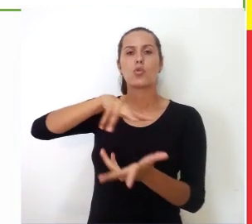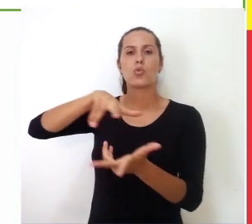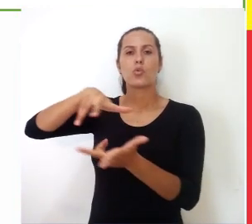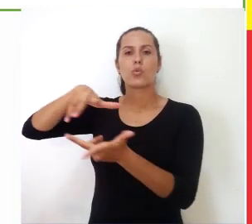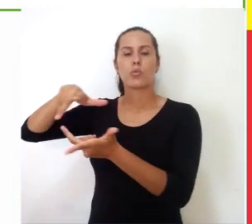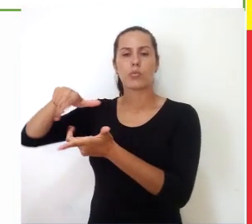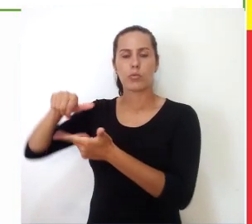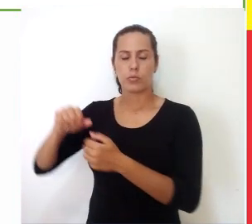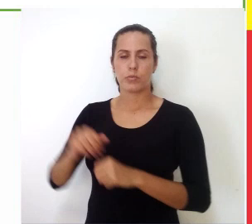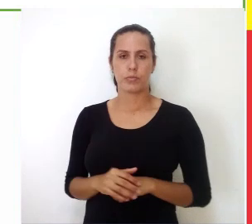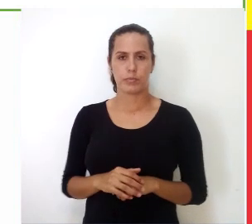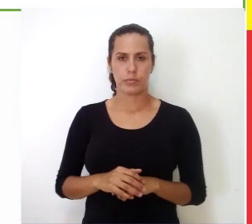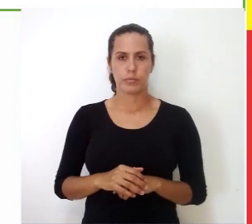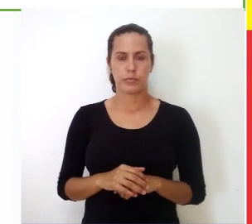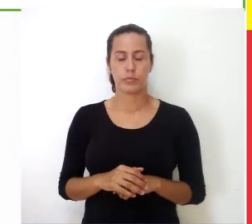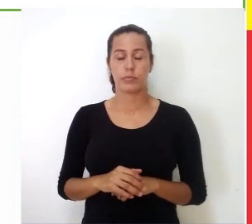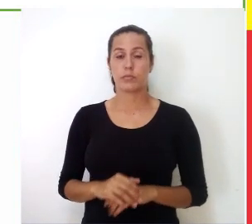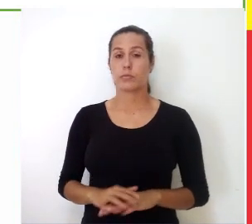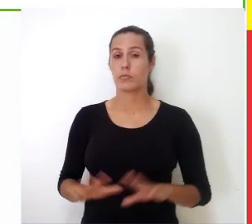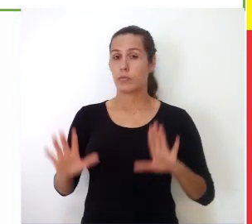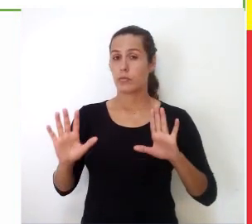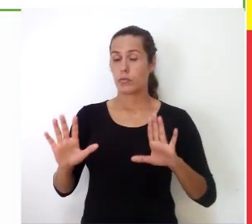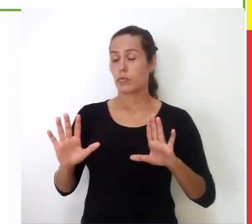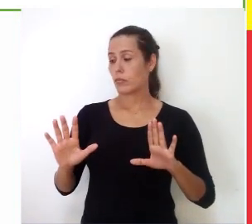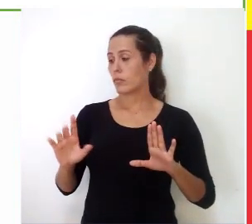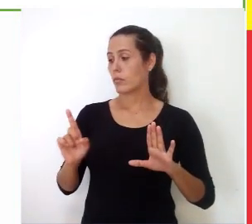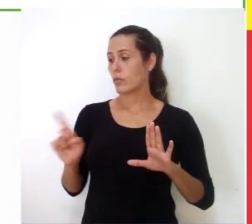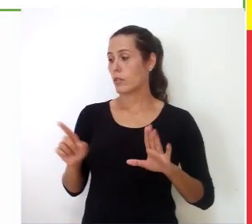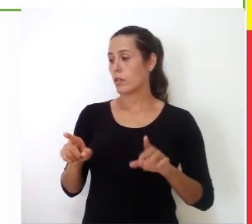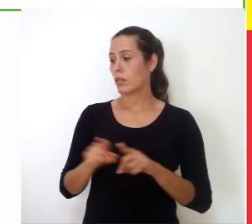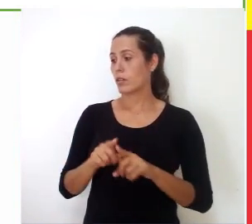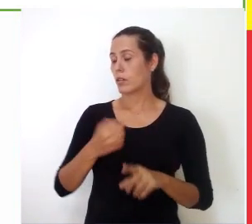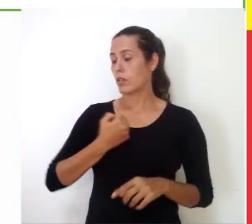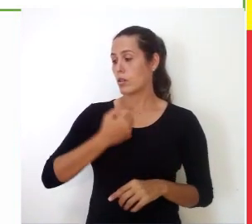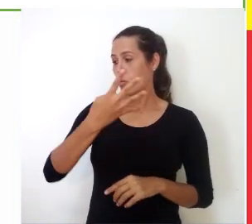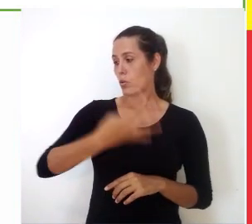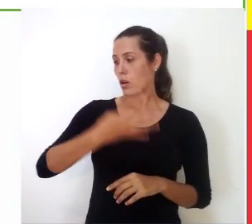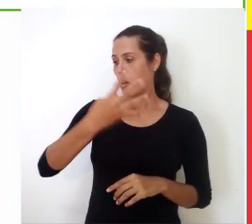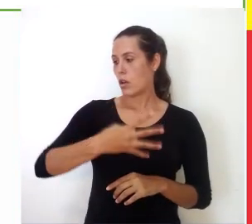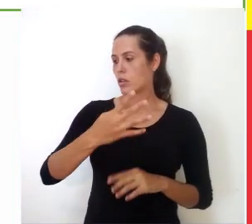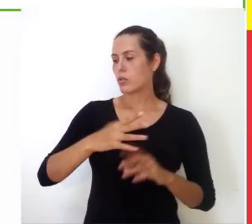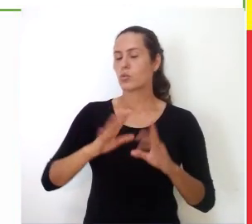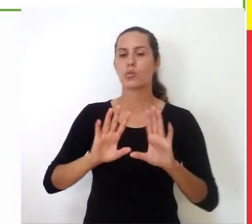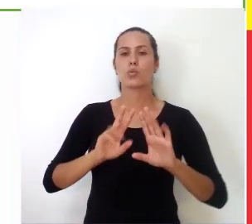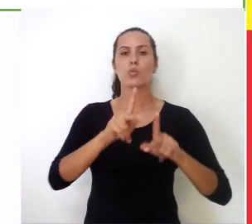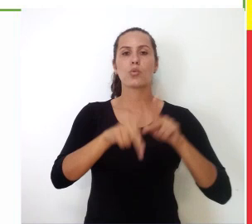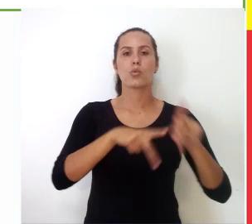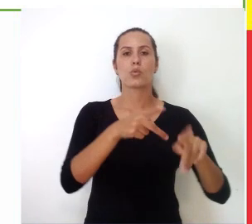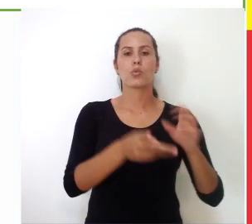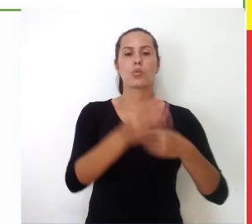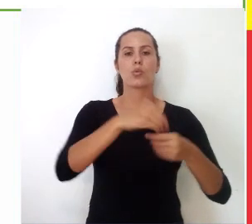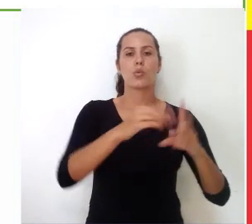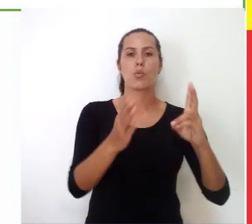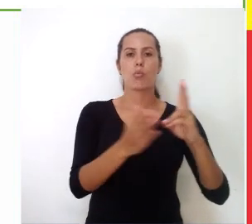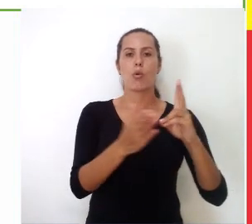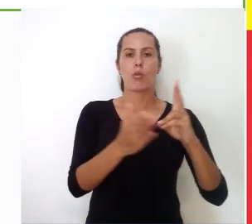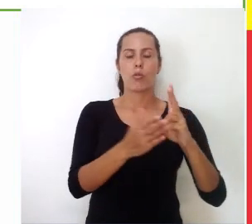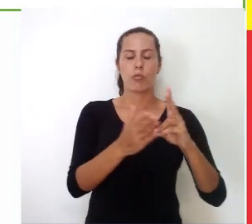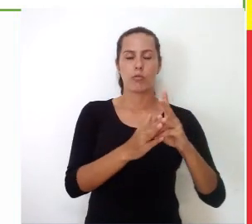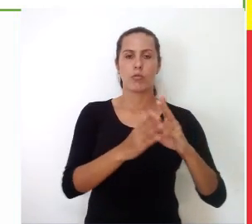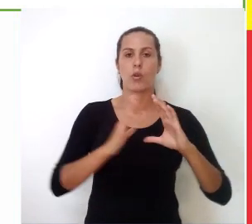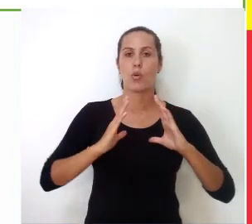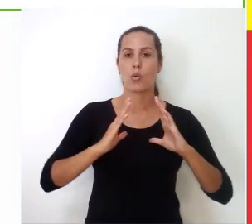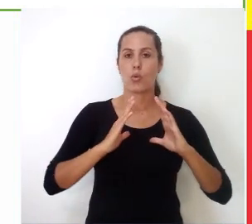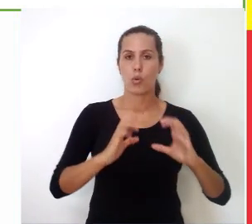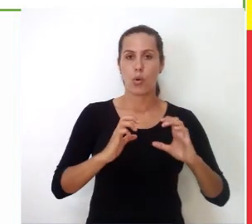povos indígenas. Em geral, os povos indígenas têm um código ético baseado no